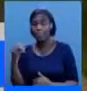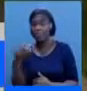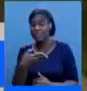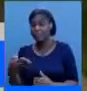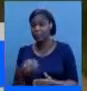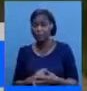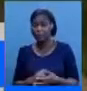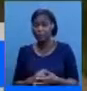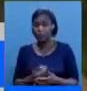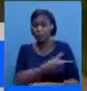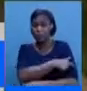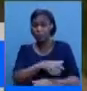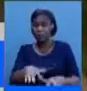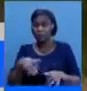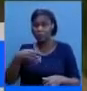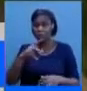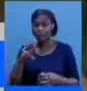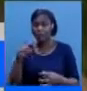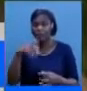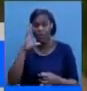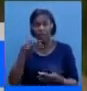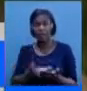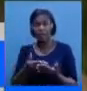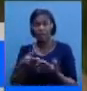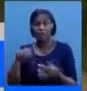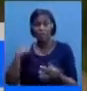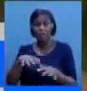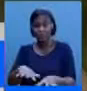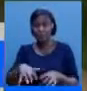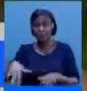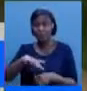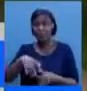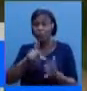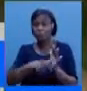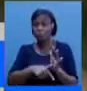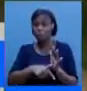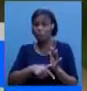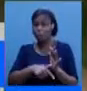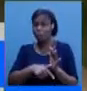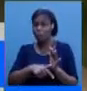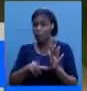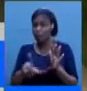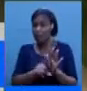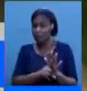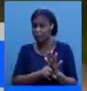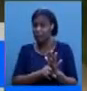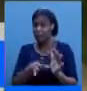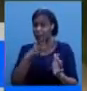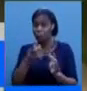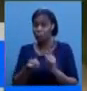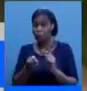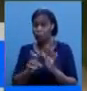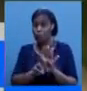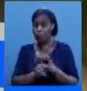E os deputados do PSV entregaram esta tarde ao Presidente da Assembleia Nacional o projeto de lei que define o regime de privatizações